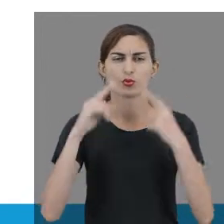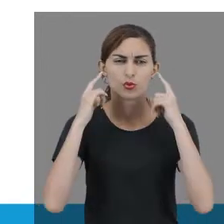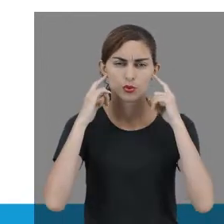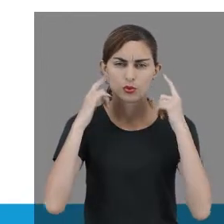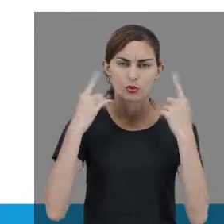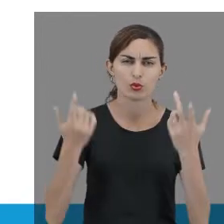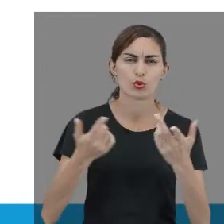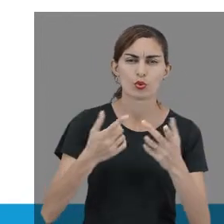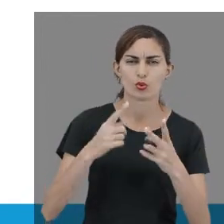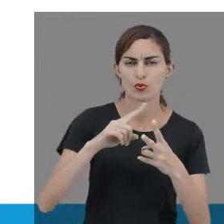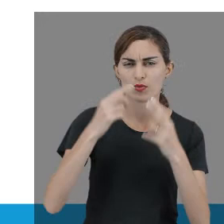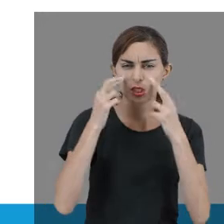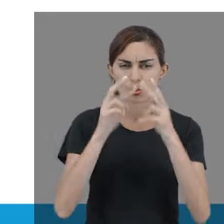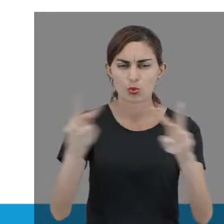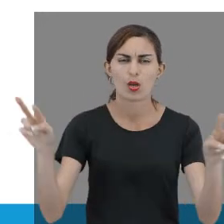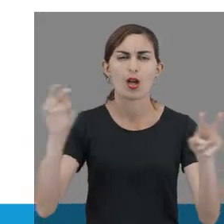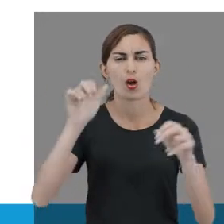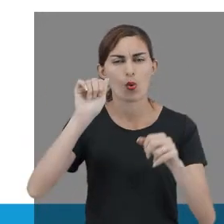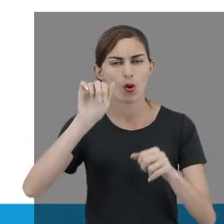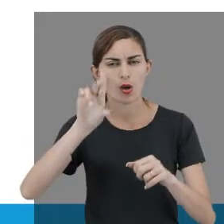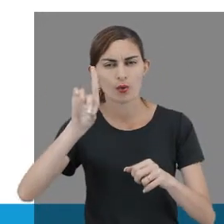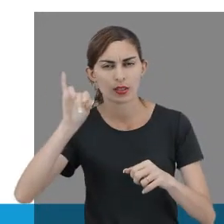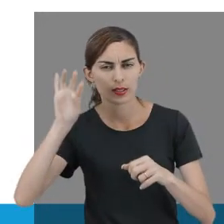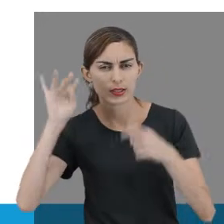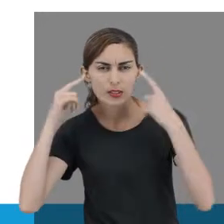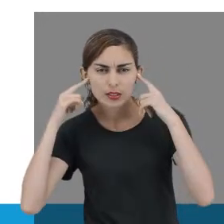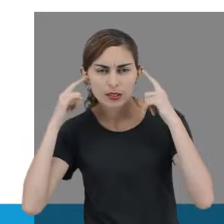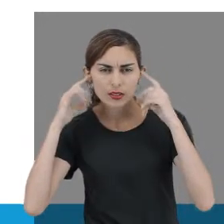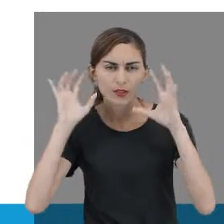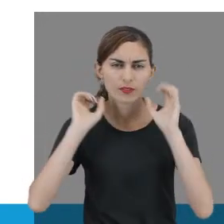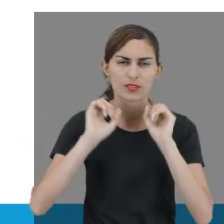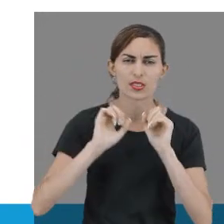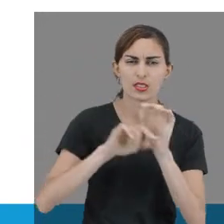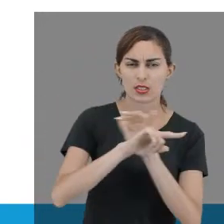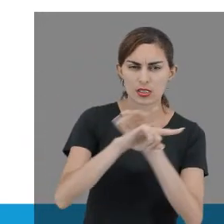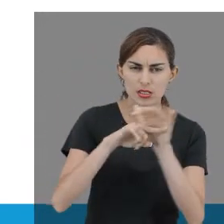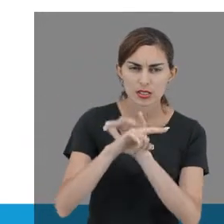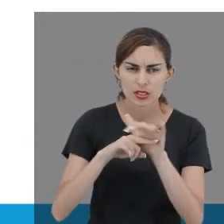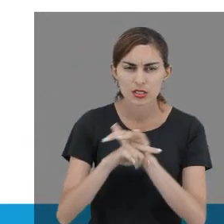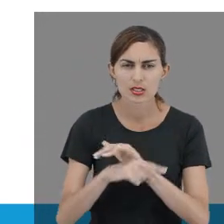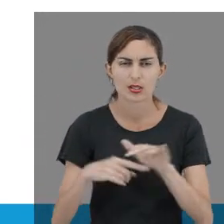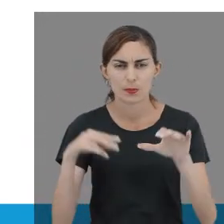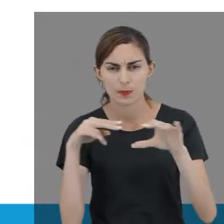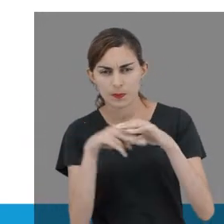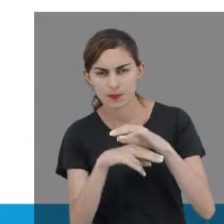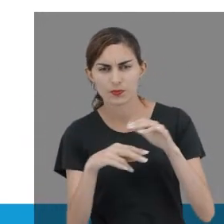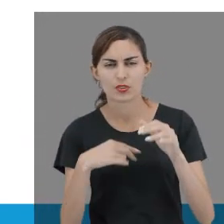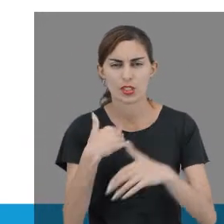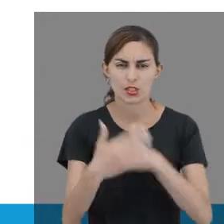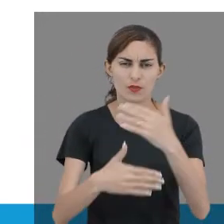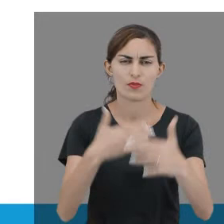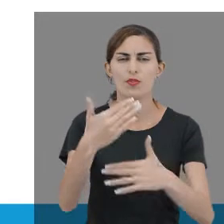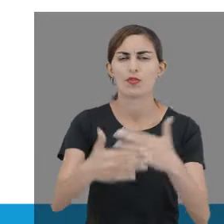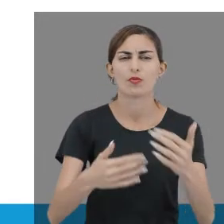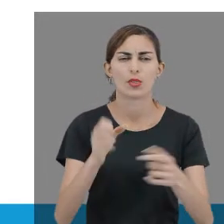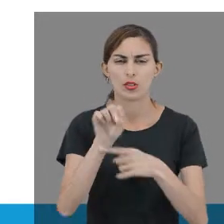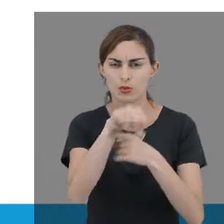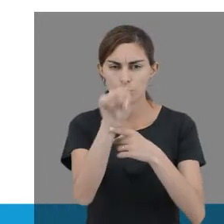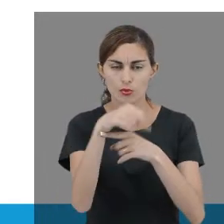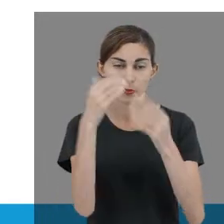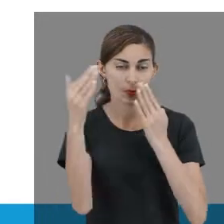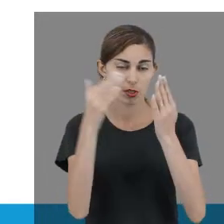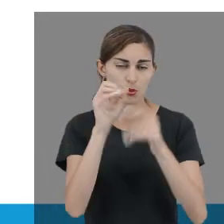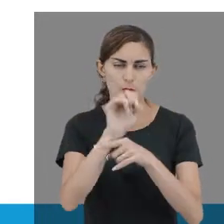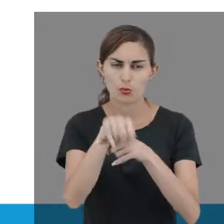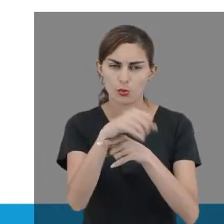alterações neurosociais, 2 ou mais alterações neurosociais, visuais, auditivas, exame de imagem,